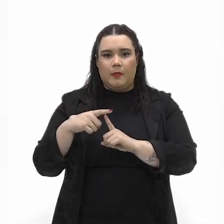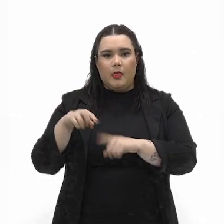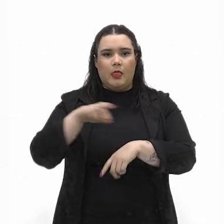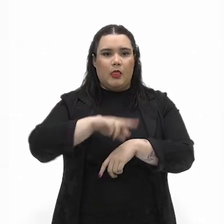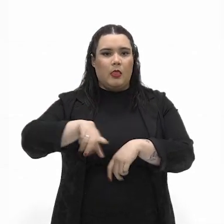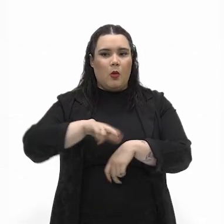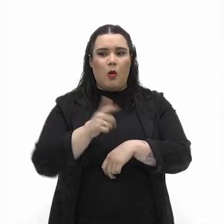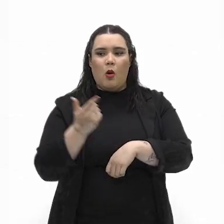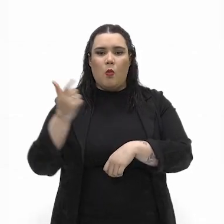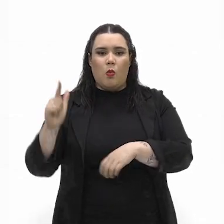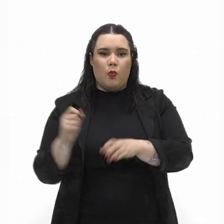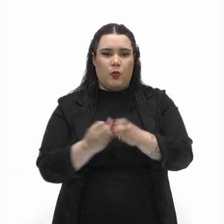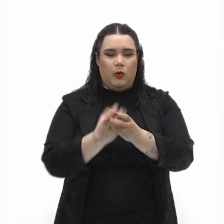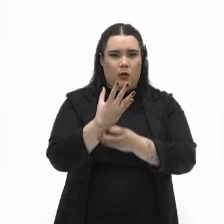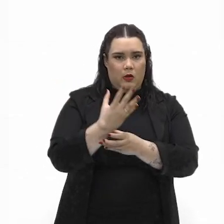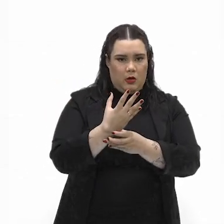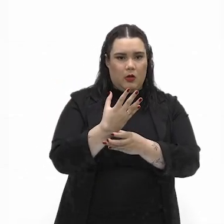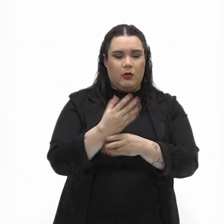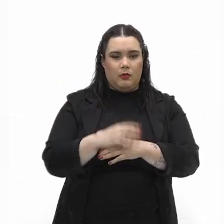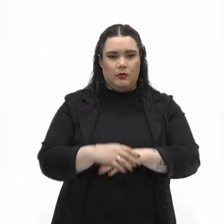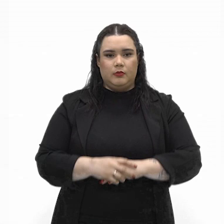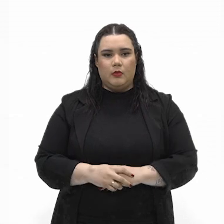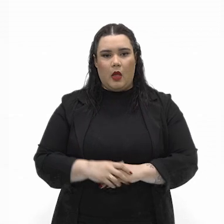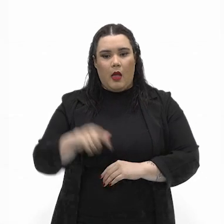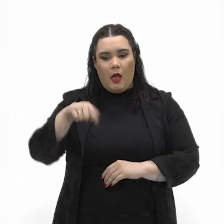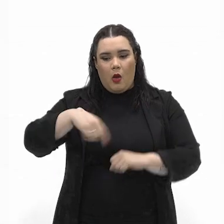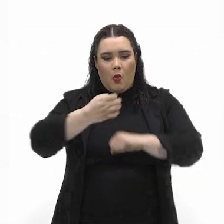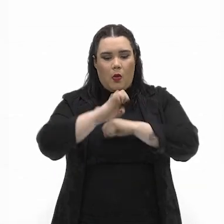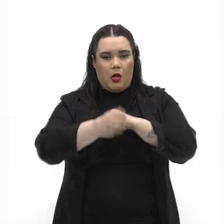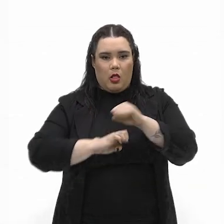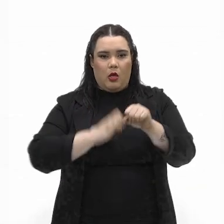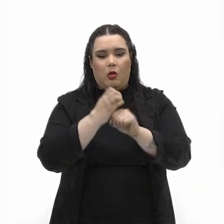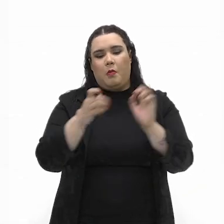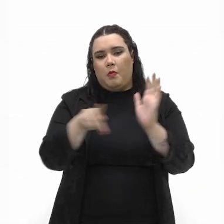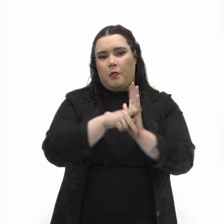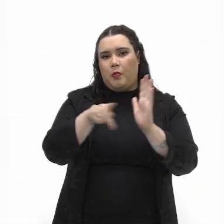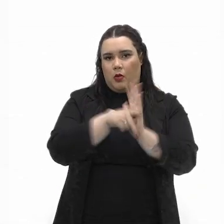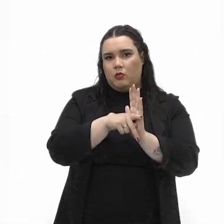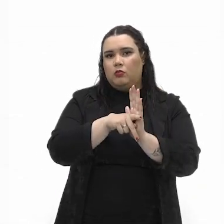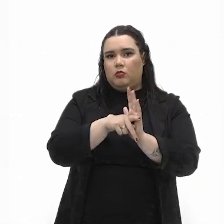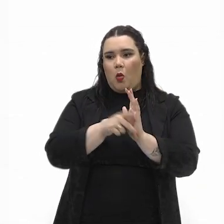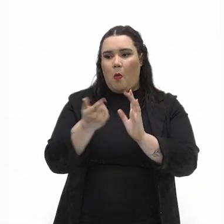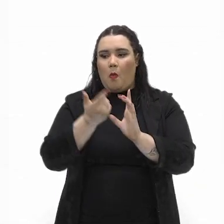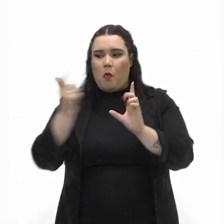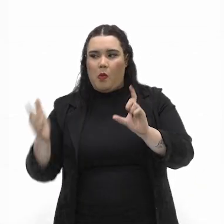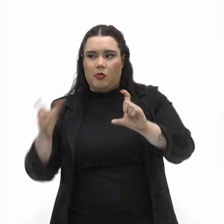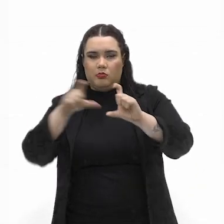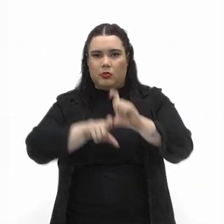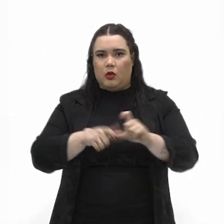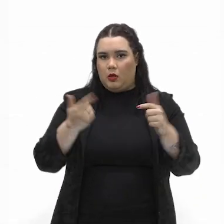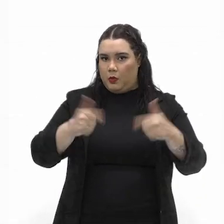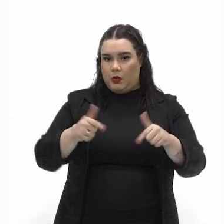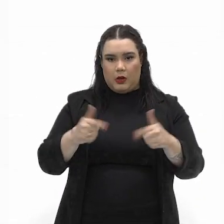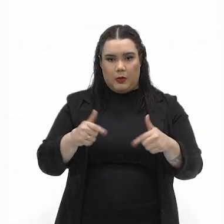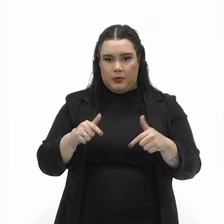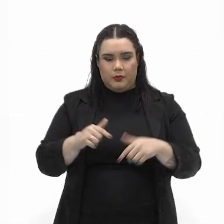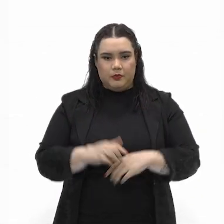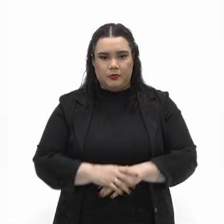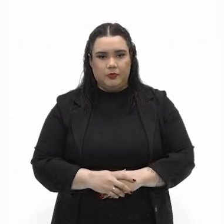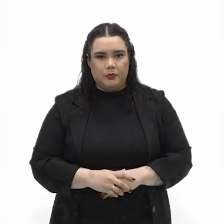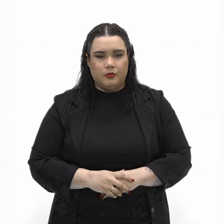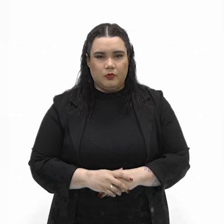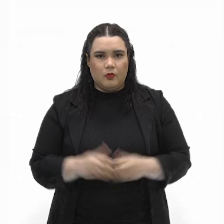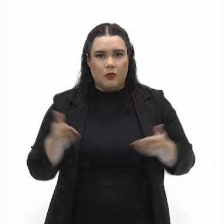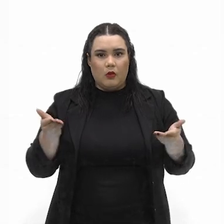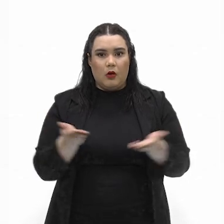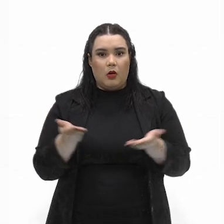nenhuma outra, tá, gente? Ele é uma partícula que não vai ser formada por nenhuma outra, tá? Vamos, então, aqui mostrar